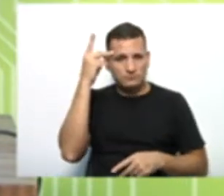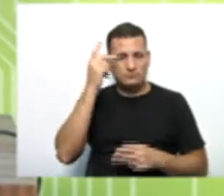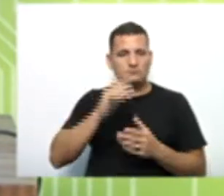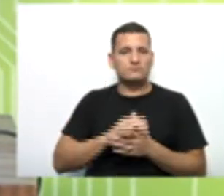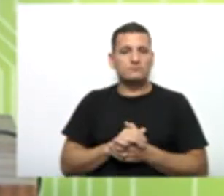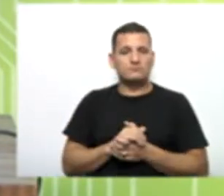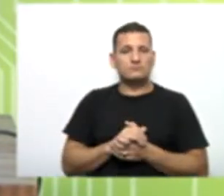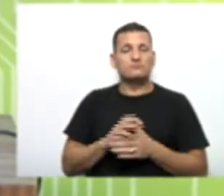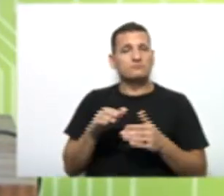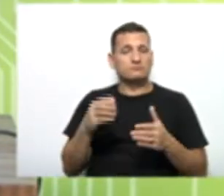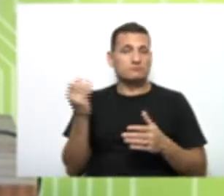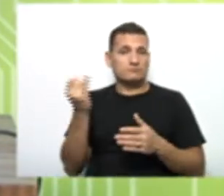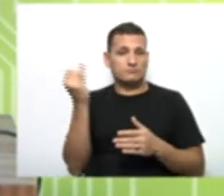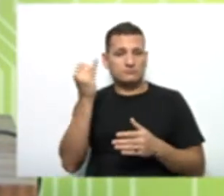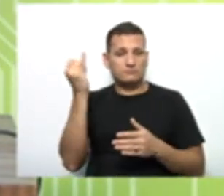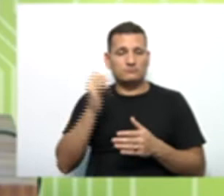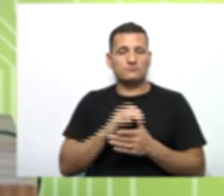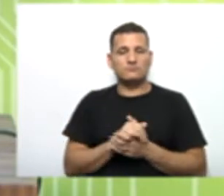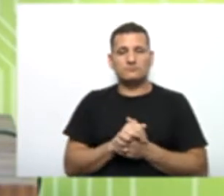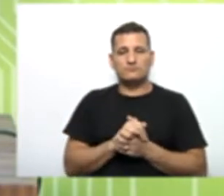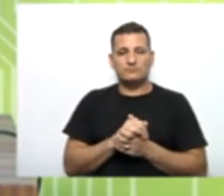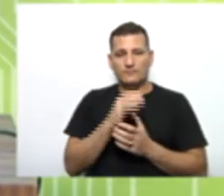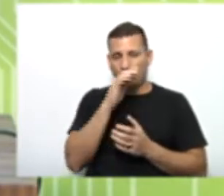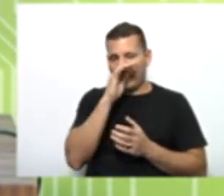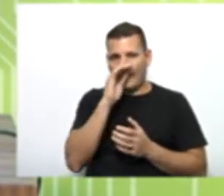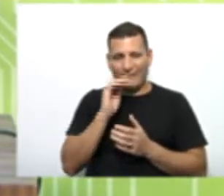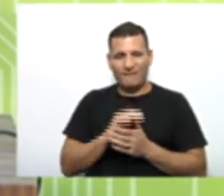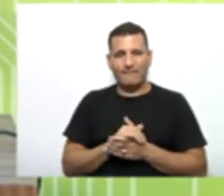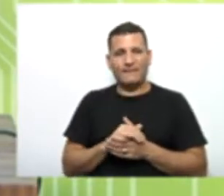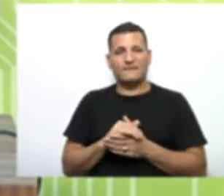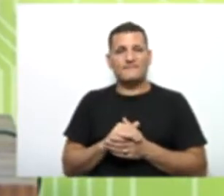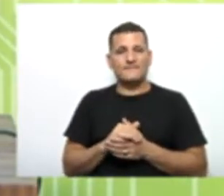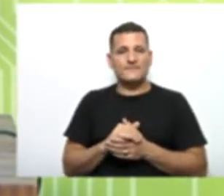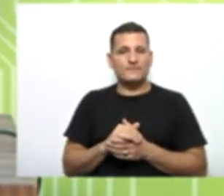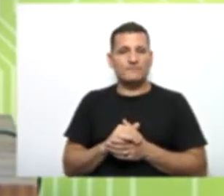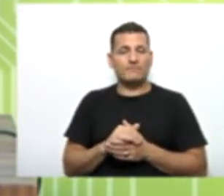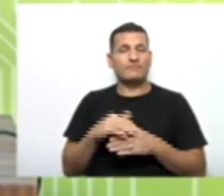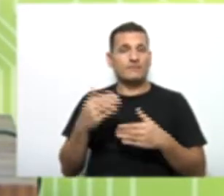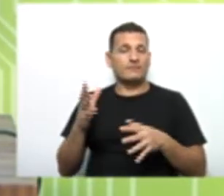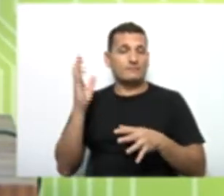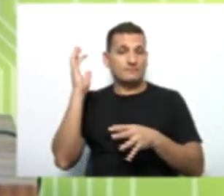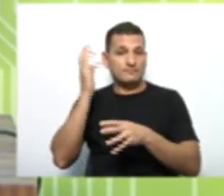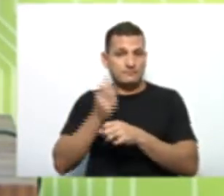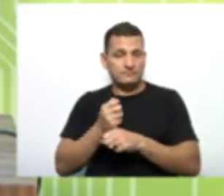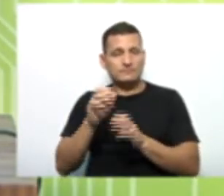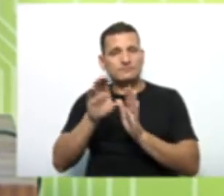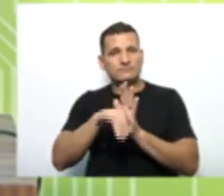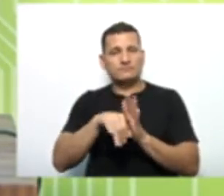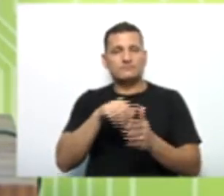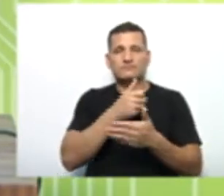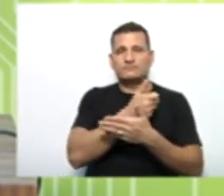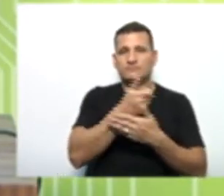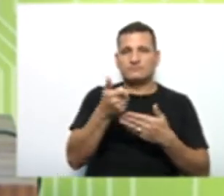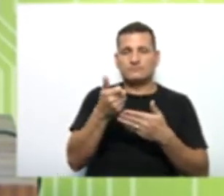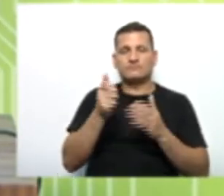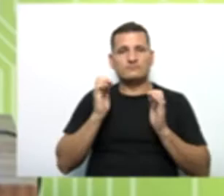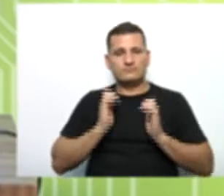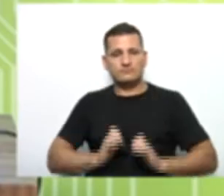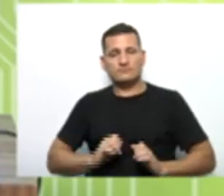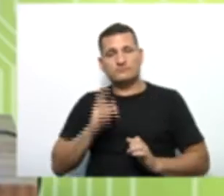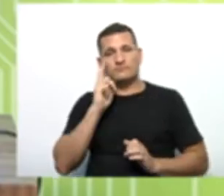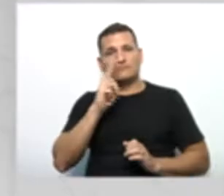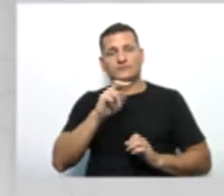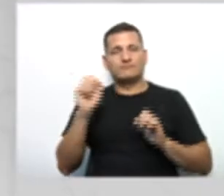é muito importante. E para fechar essa nossa revisão sobre os conceitos de ética e moral, vamos dar uma olhada no